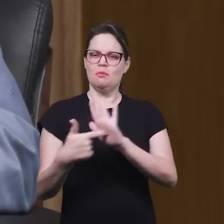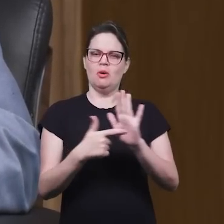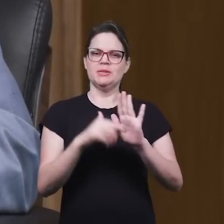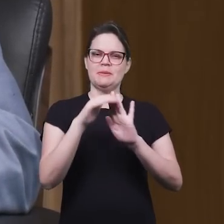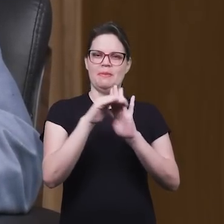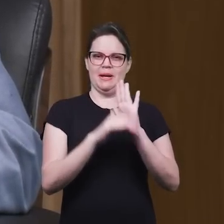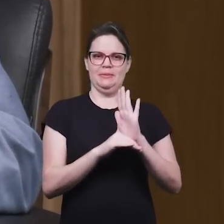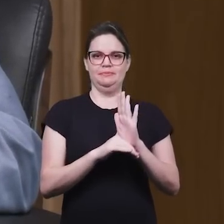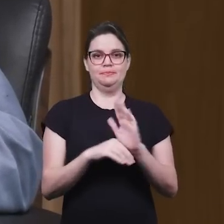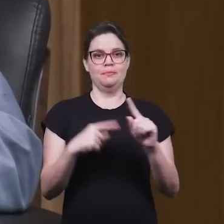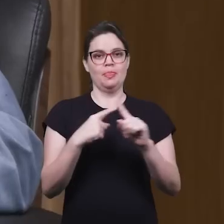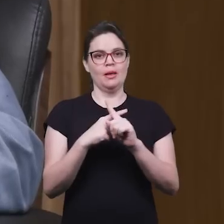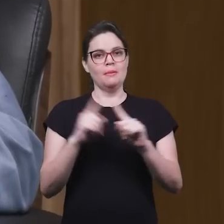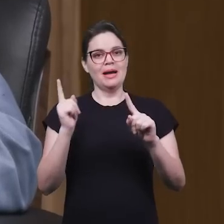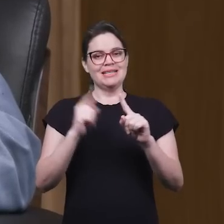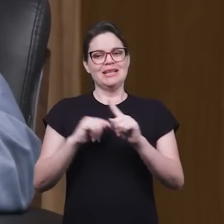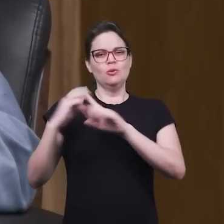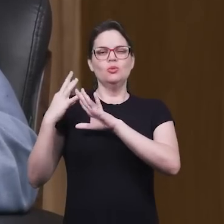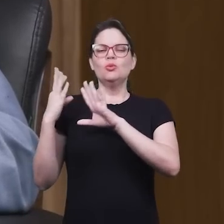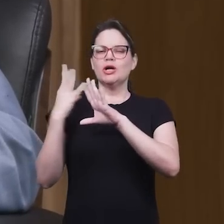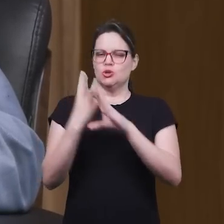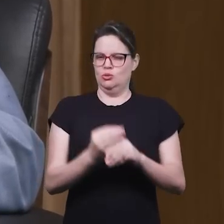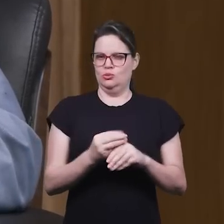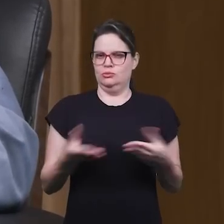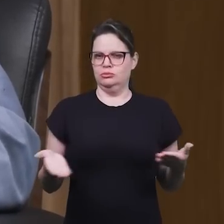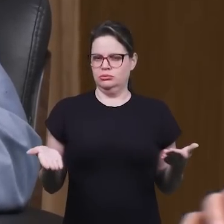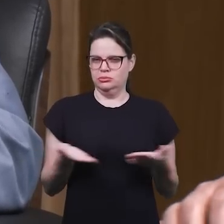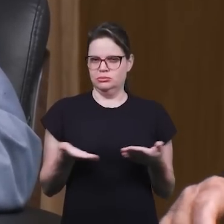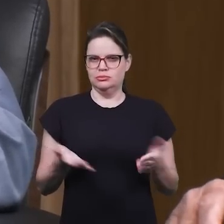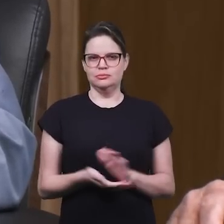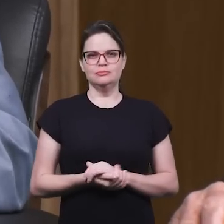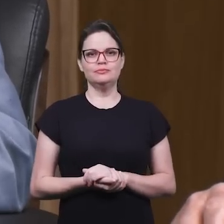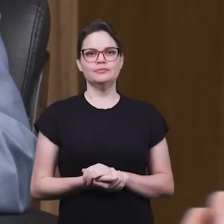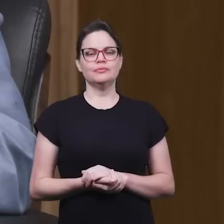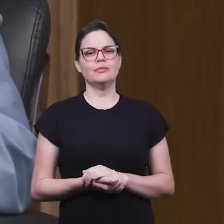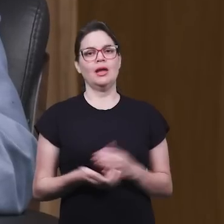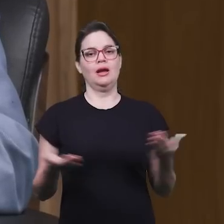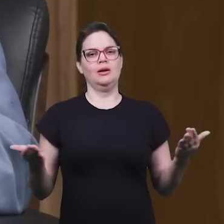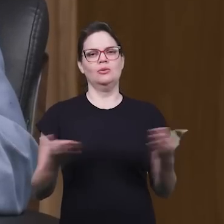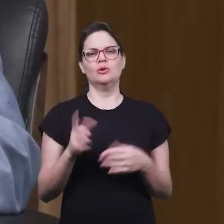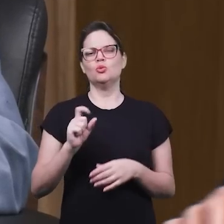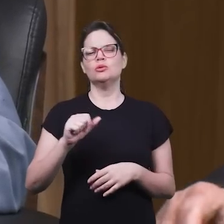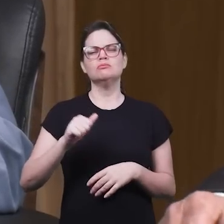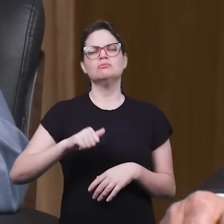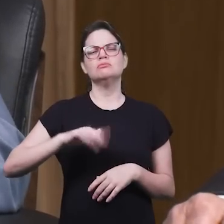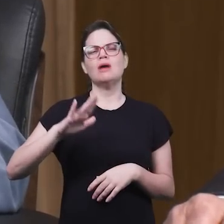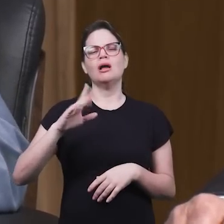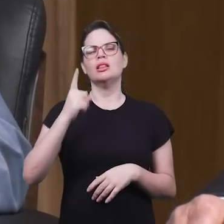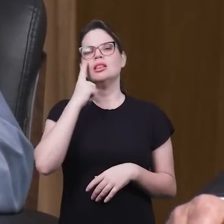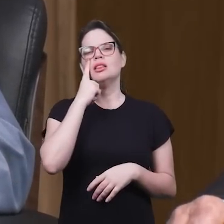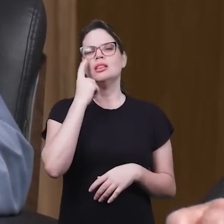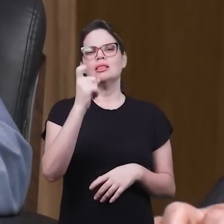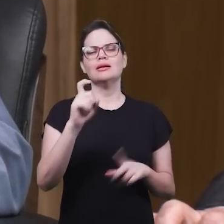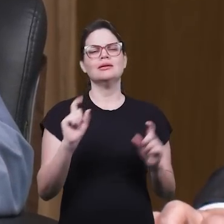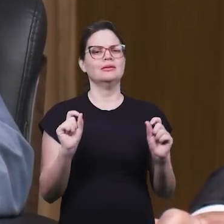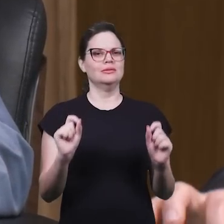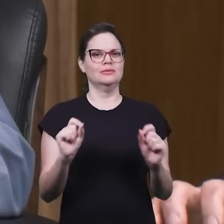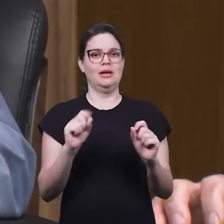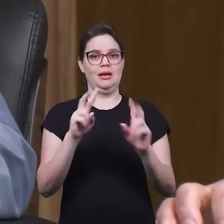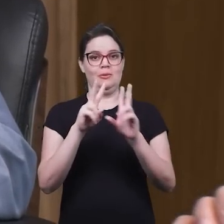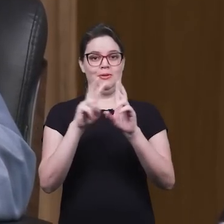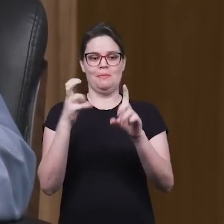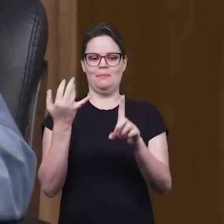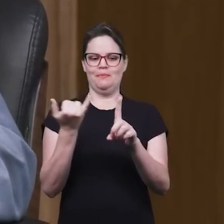Mas é um conjunto. Mas o que mais nos importa é quando nós entramos para a